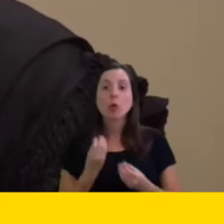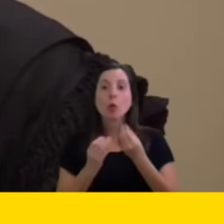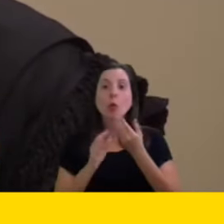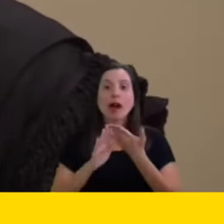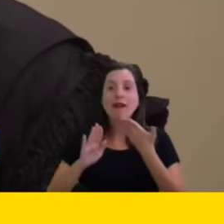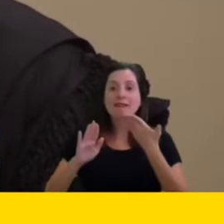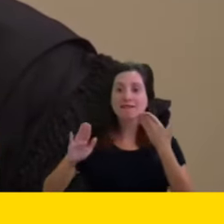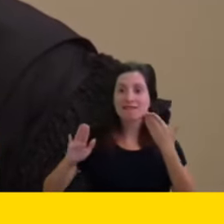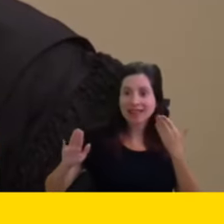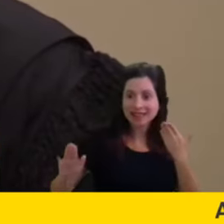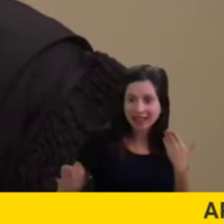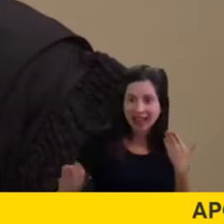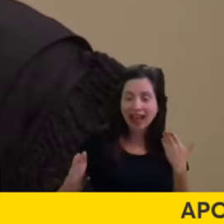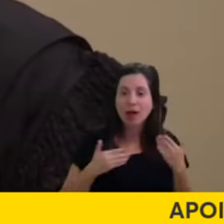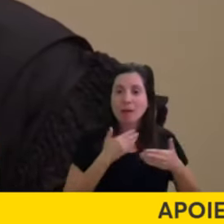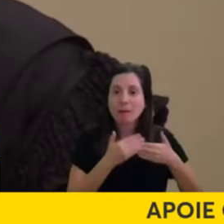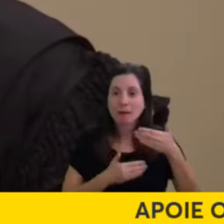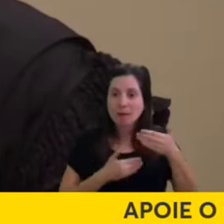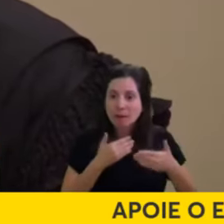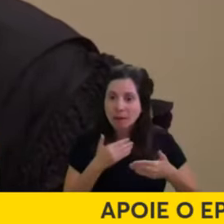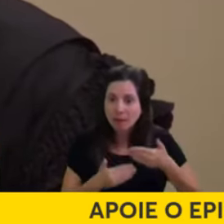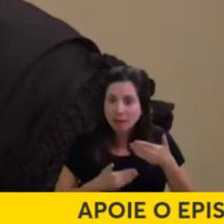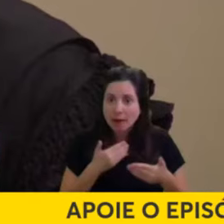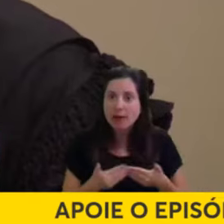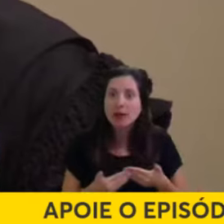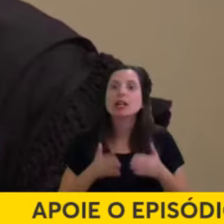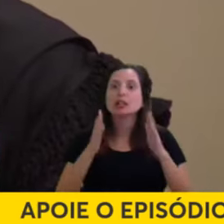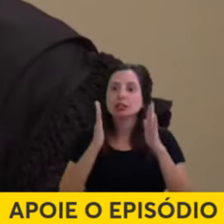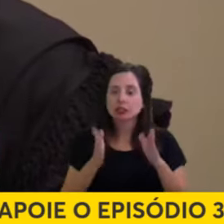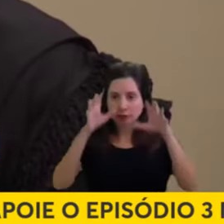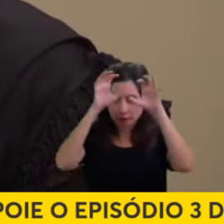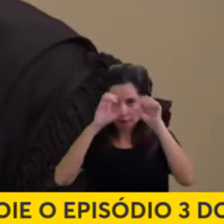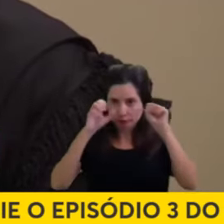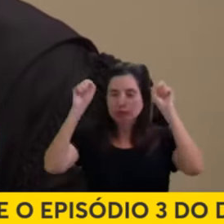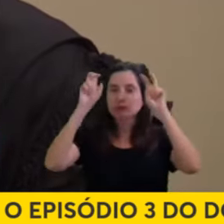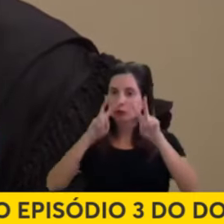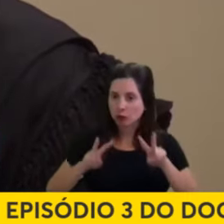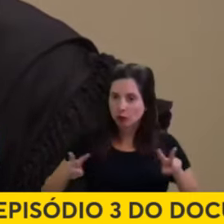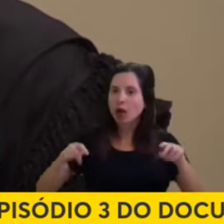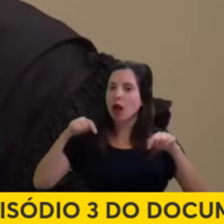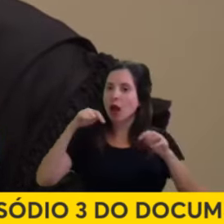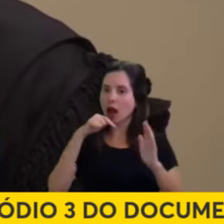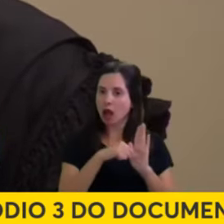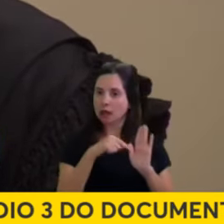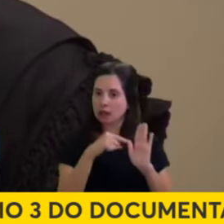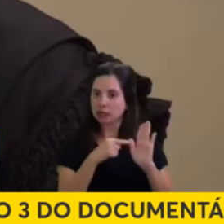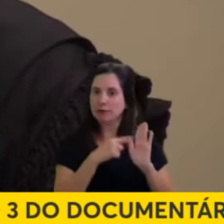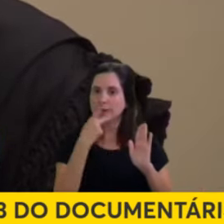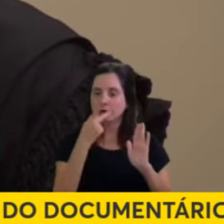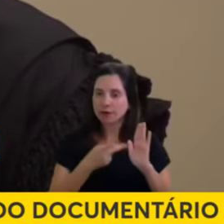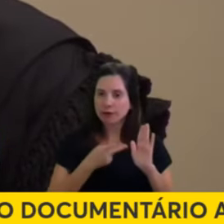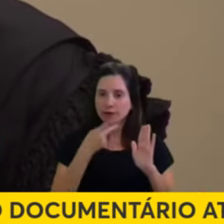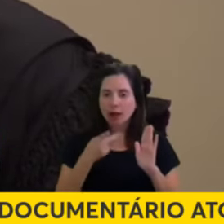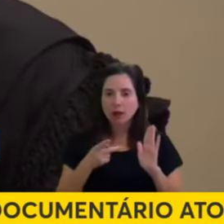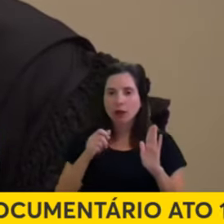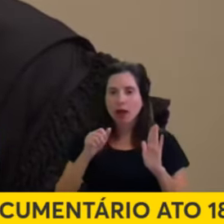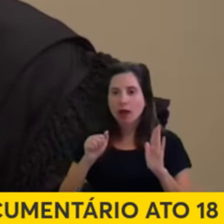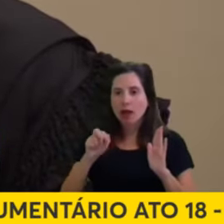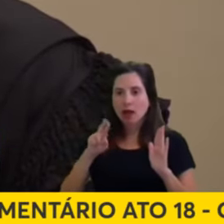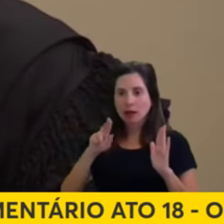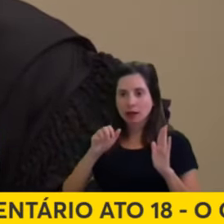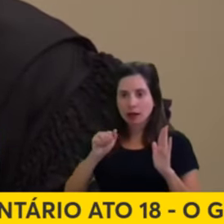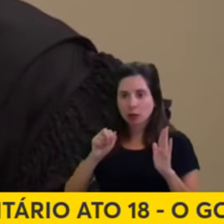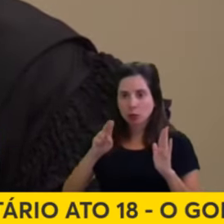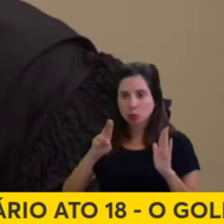indubio prós sufrágio amplamente reconhecido pelo Tribunal Superior Eleitoral aqui cito Ministro RIC cú Araújo segundo o qual